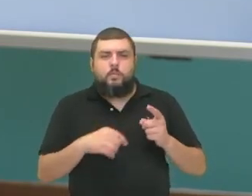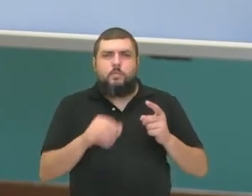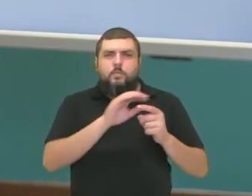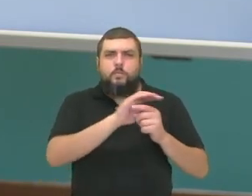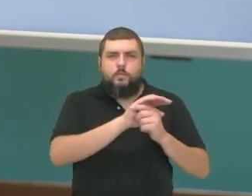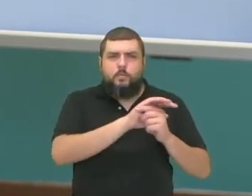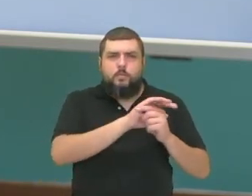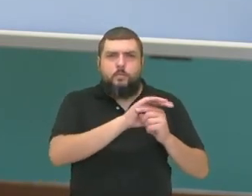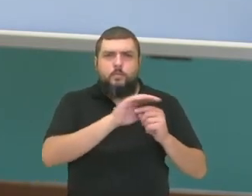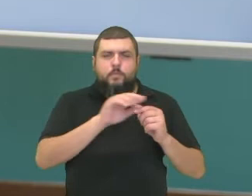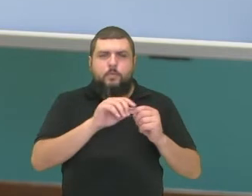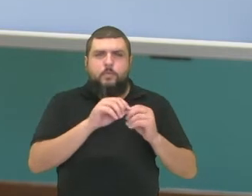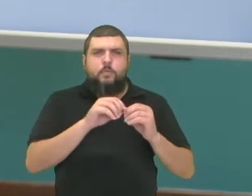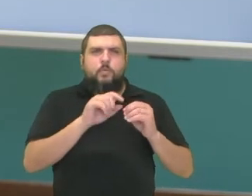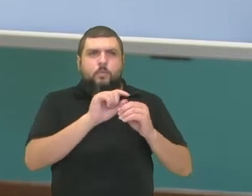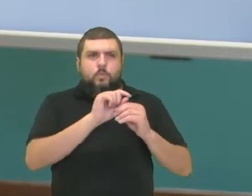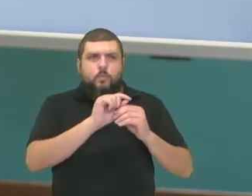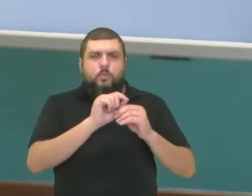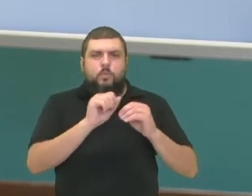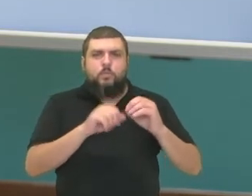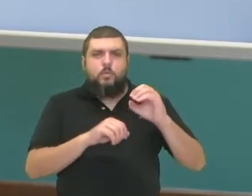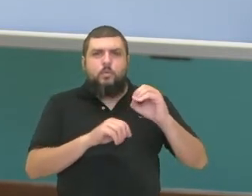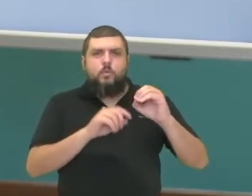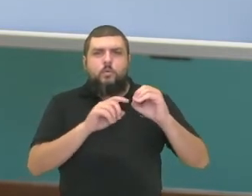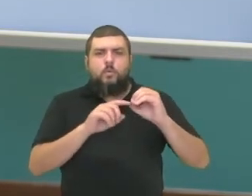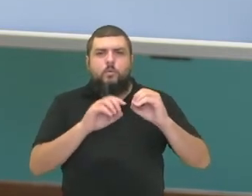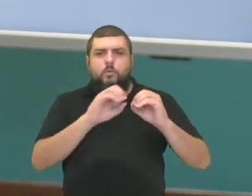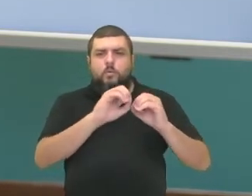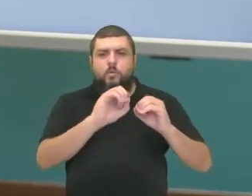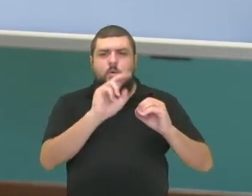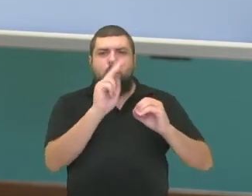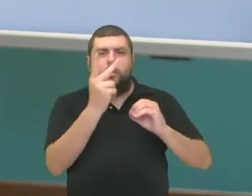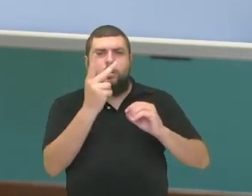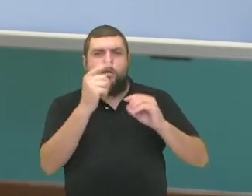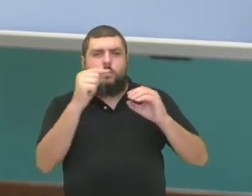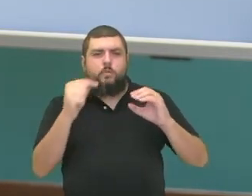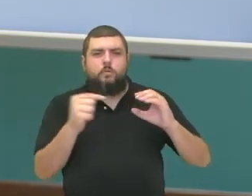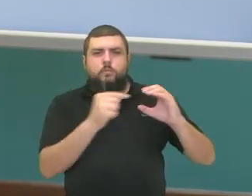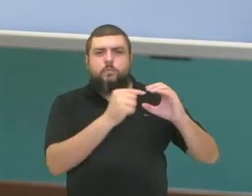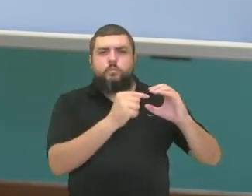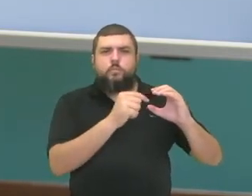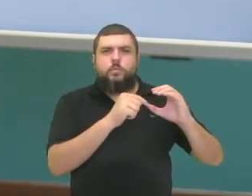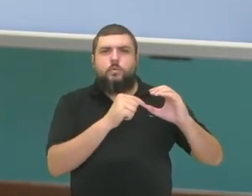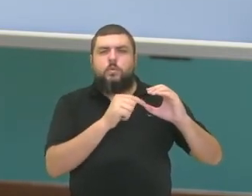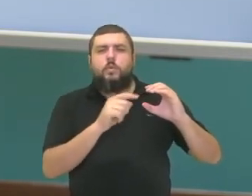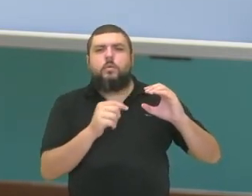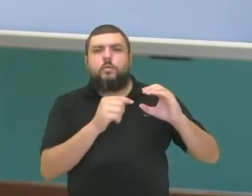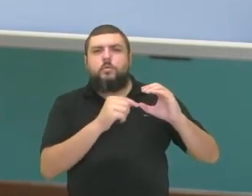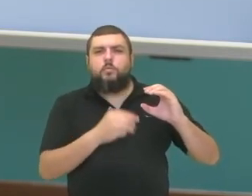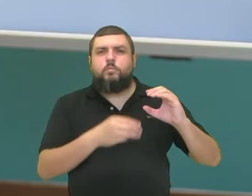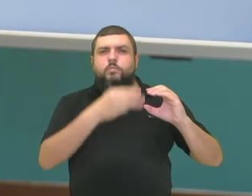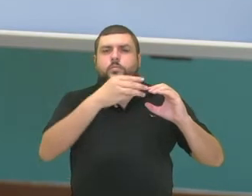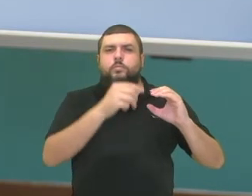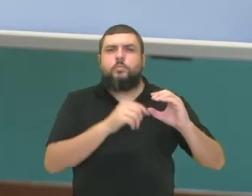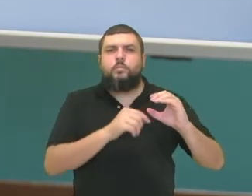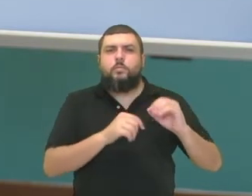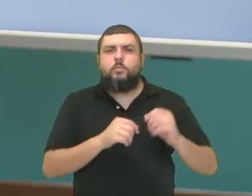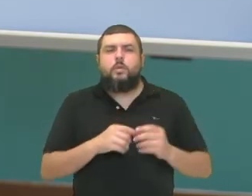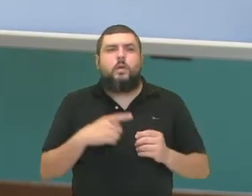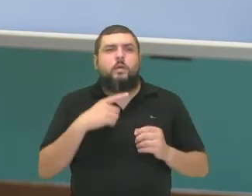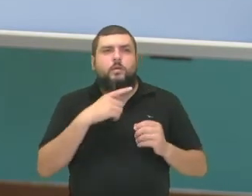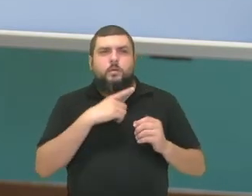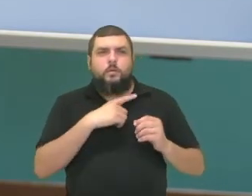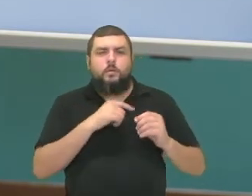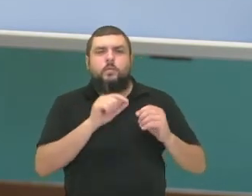radical OH, ligado a um carbono saturado. Então, nós temos caracterizada a